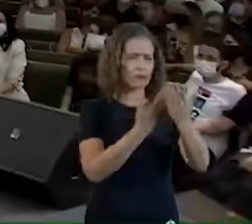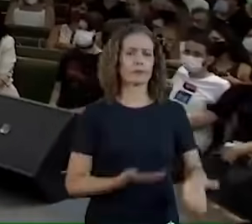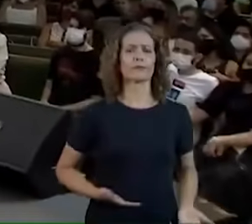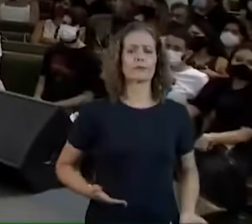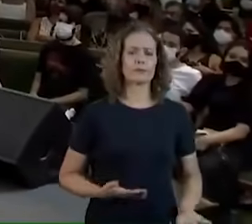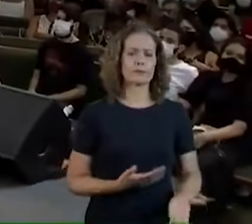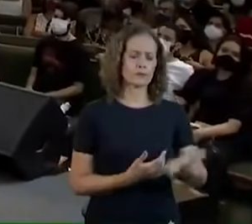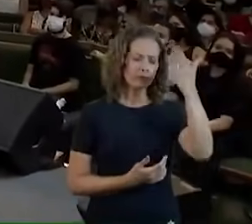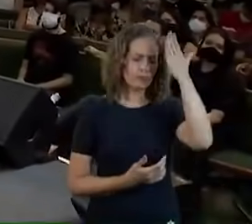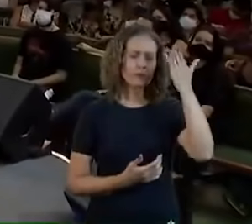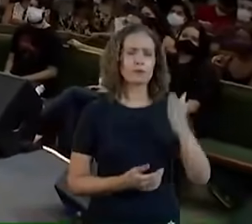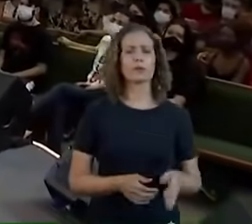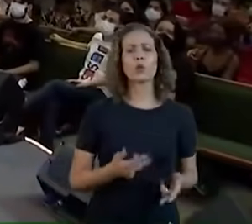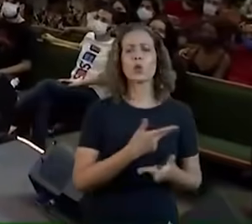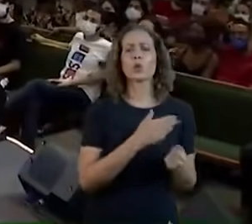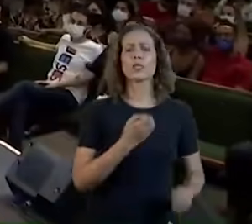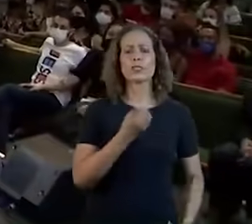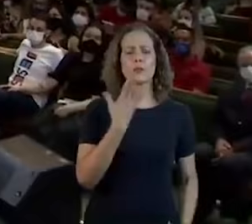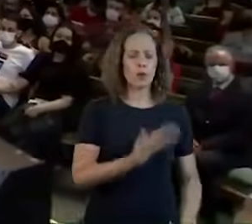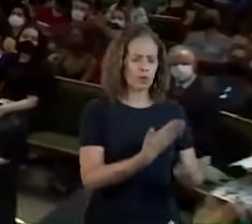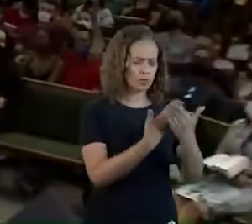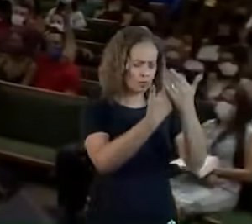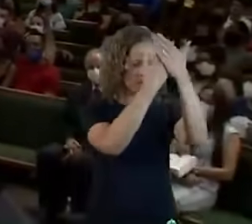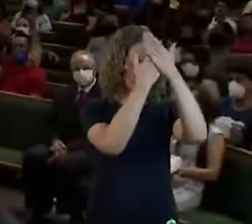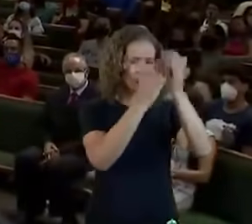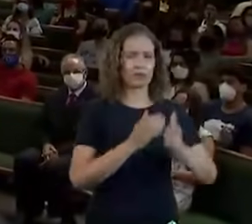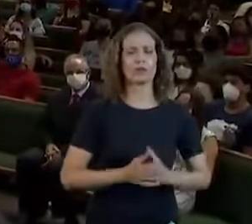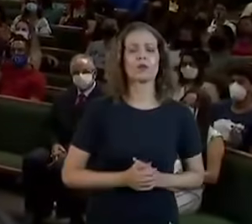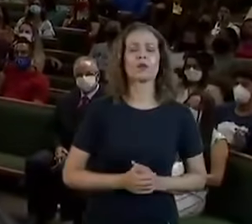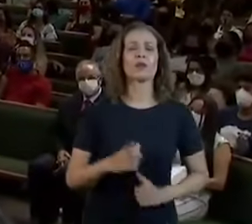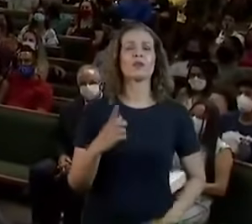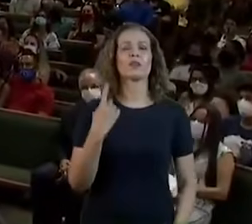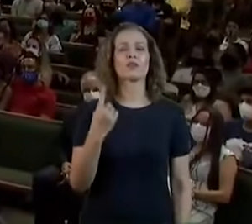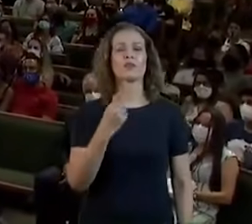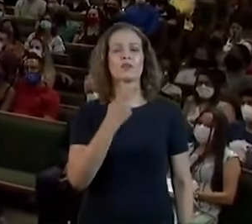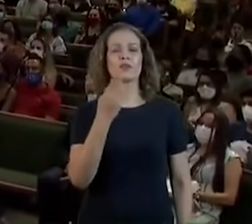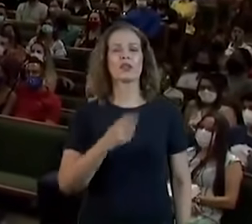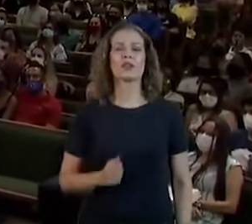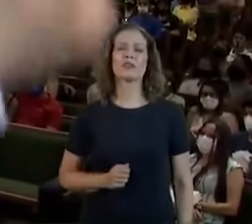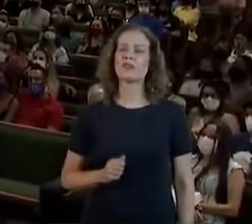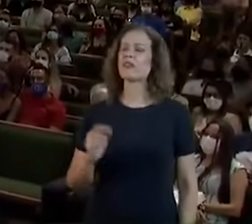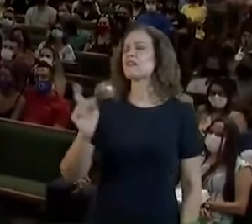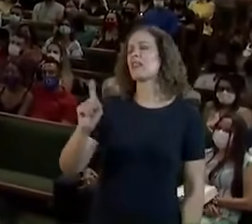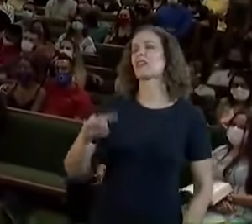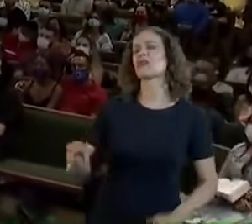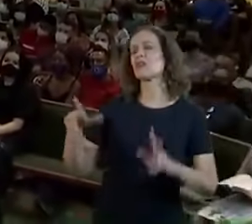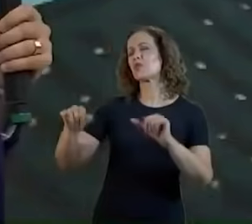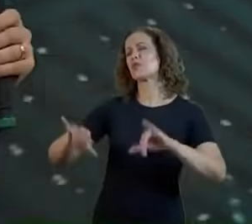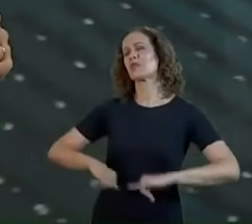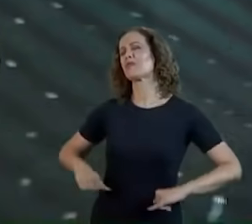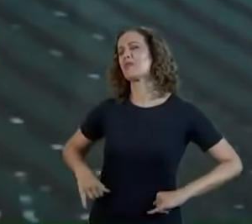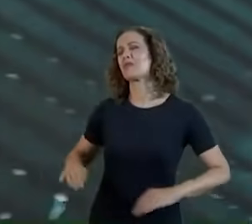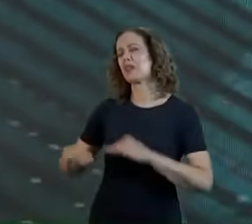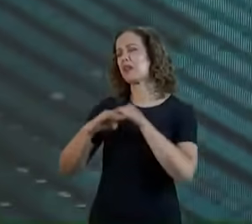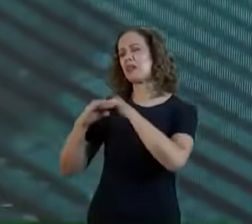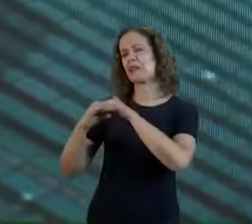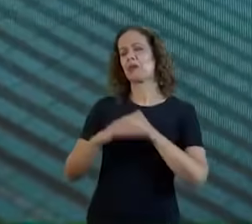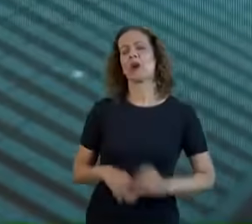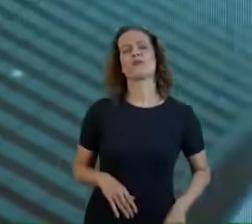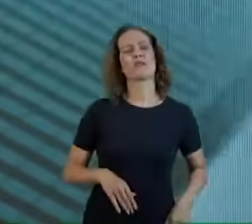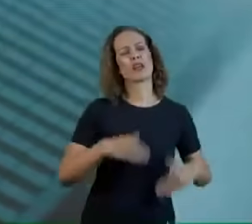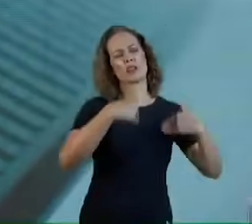Põe alguma coisa boa também em mim. Ah não, teve um que falou para mim: ah não, está todo mundo sofrendo igual. Eu falei: ah, então sai, cala a boca, eu quero um